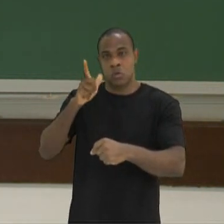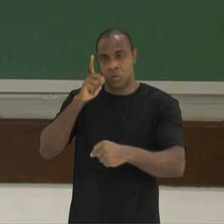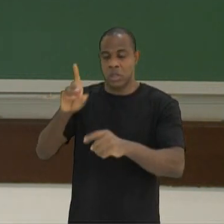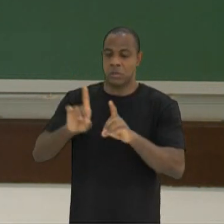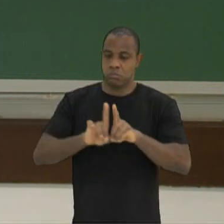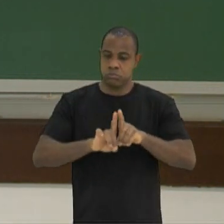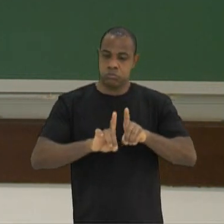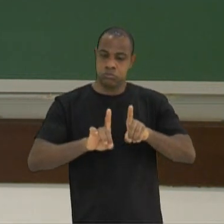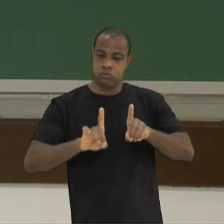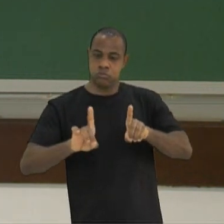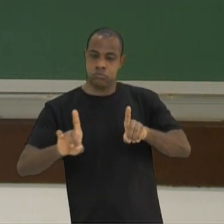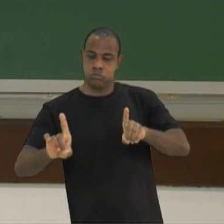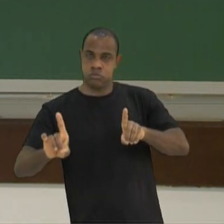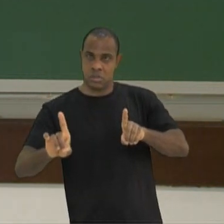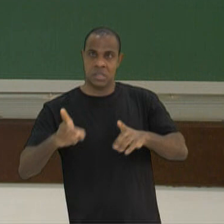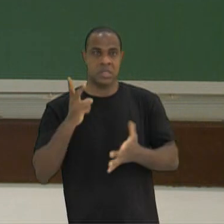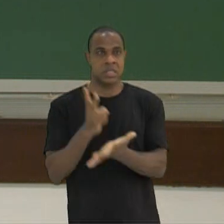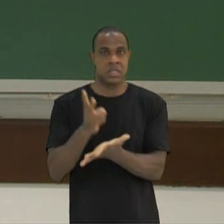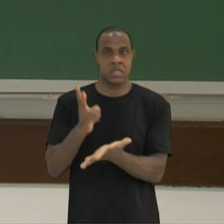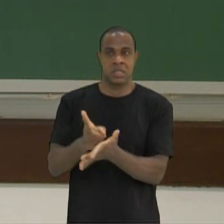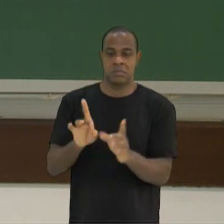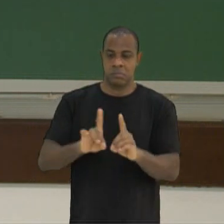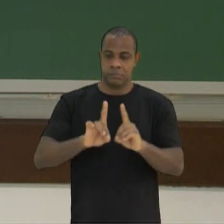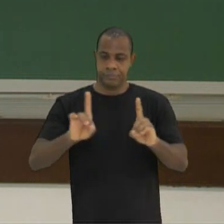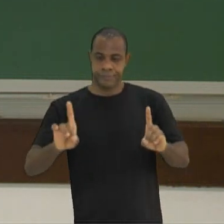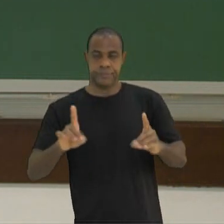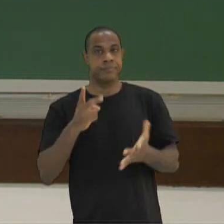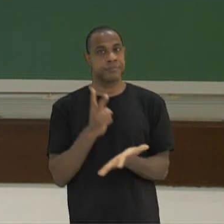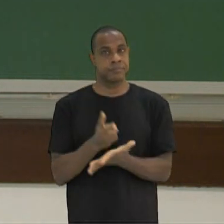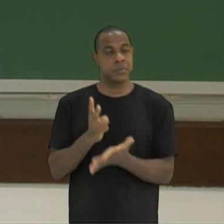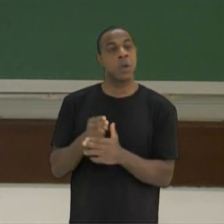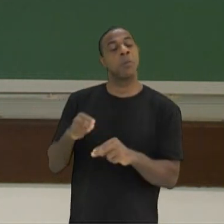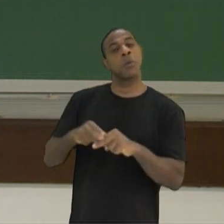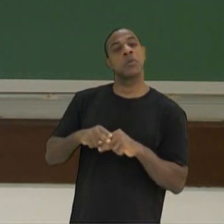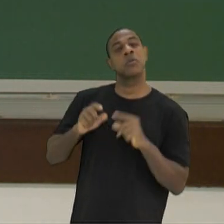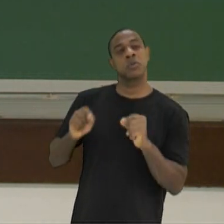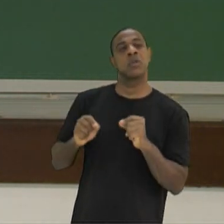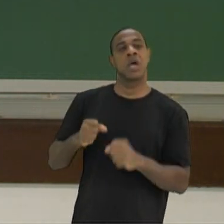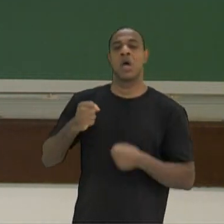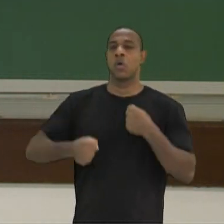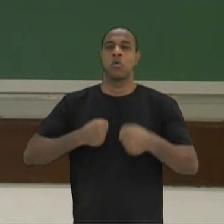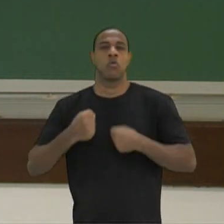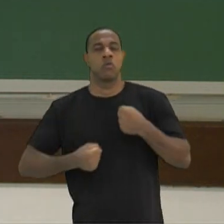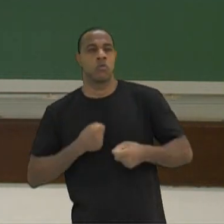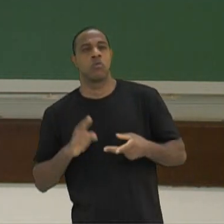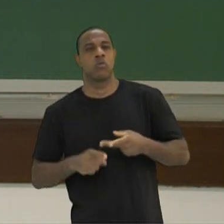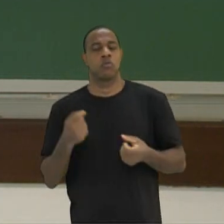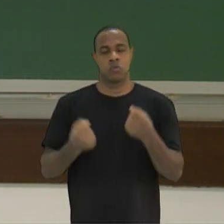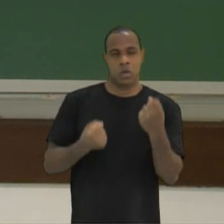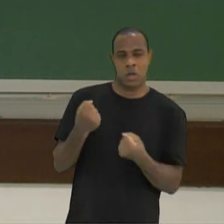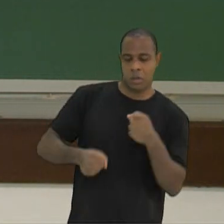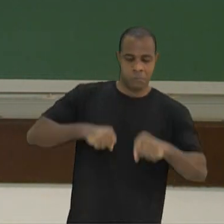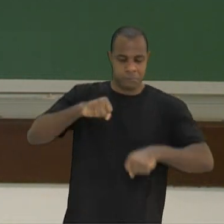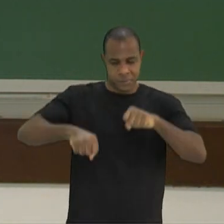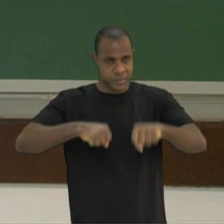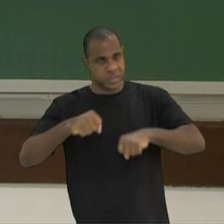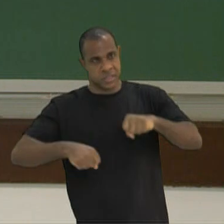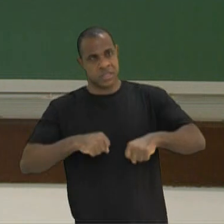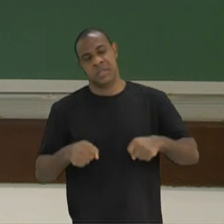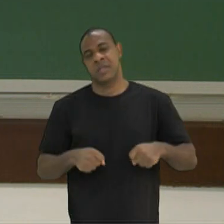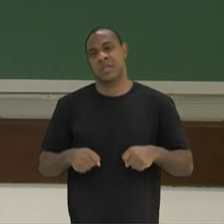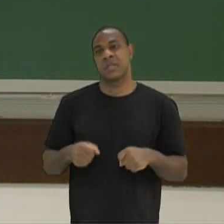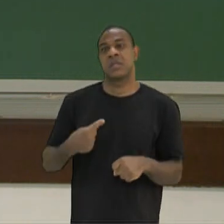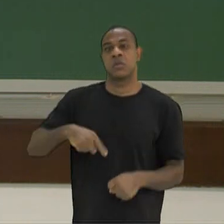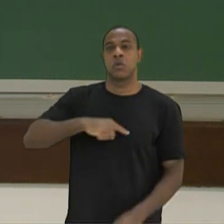tempo sempre as mesmas distâncias, tá? Então, por isso que a corrida, o carro, a bicicleta, né, que